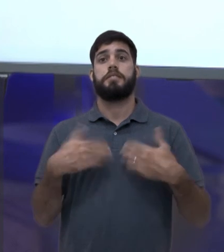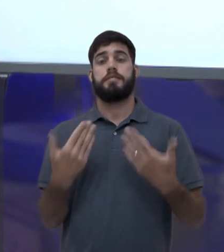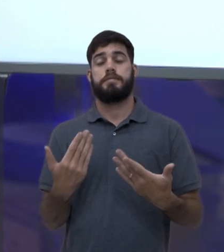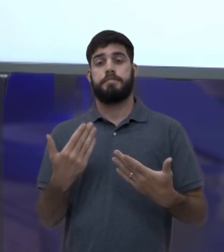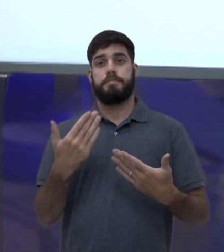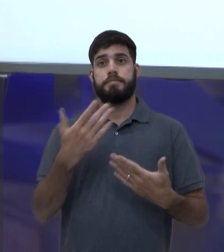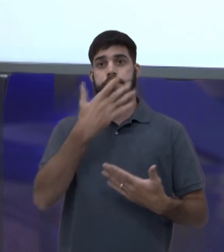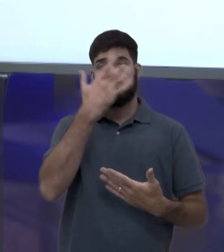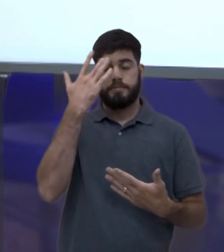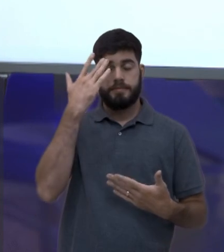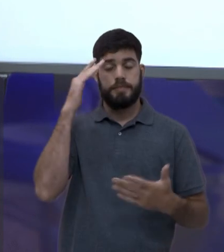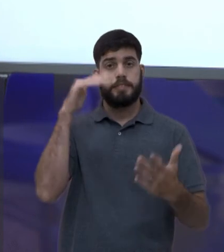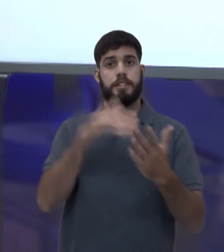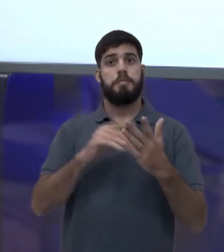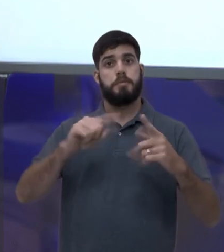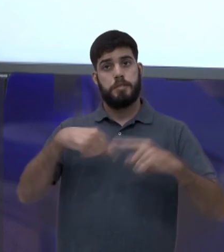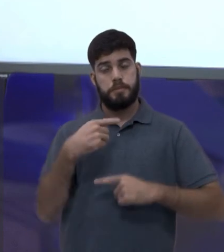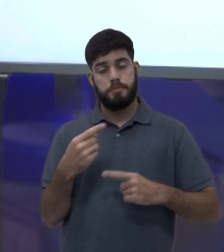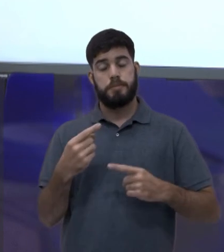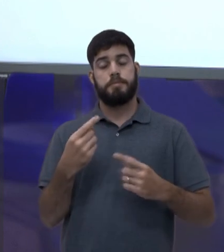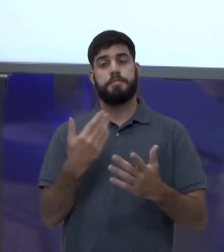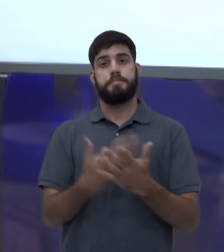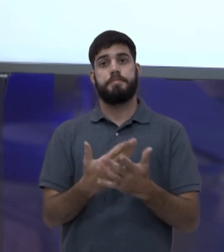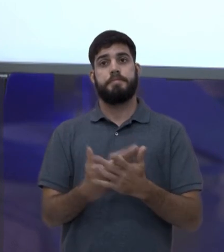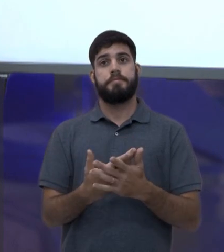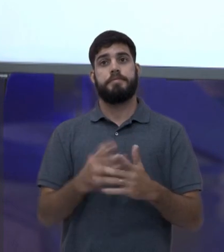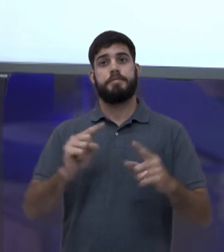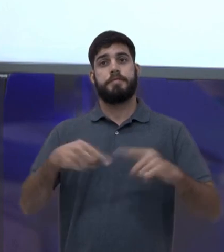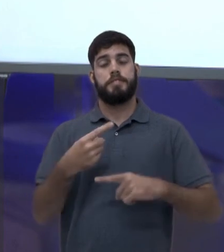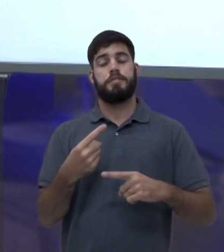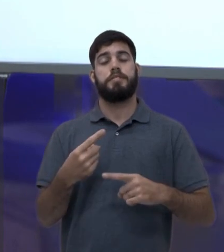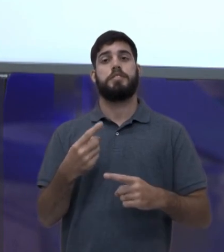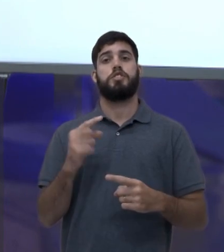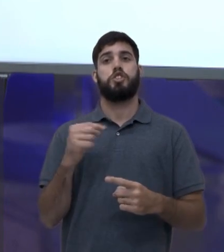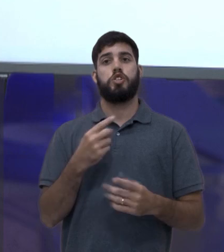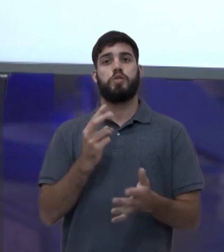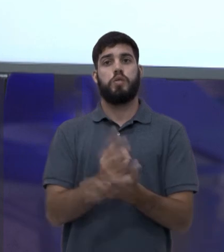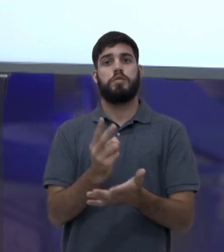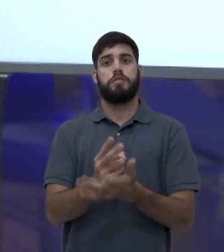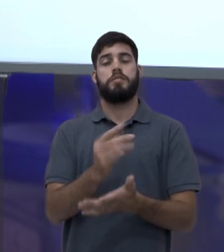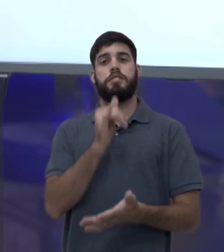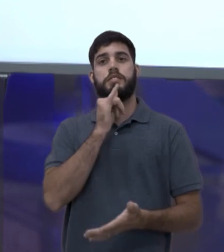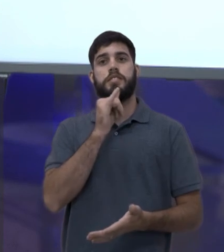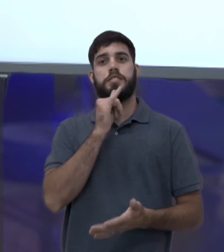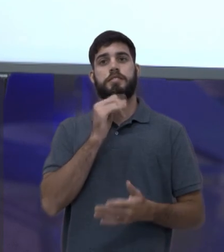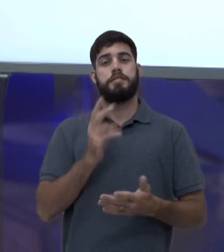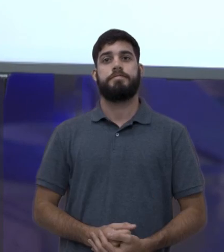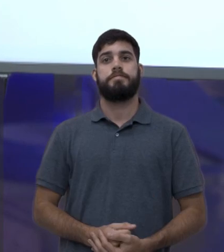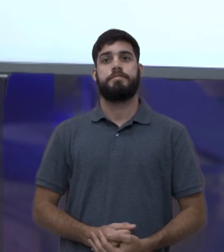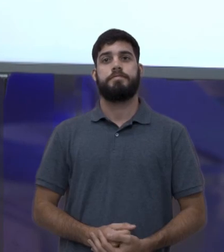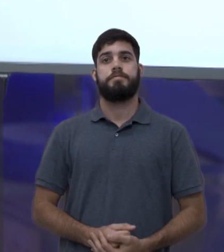Então, pessoal, até a próxima aula e depois continuaremos com mais exemplos de sequência recursiva.